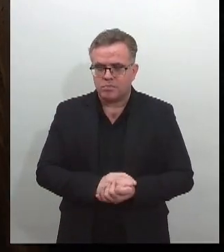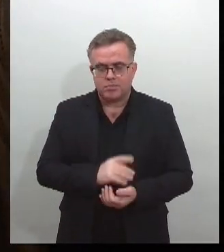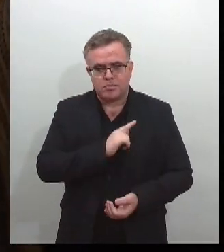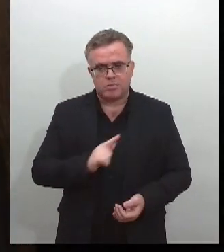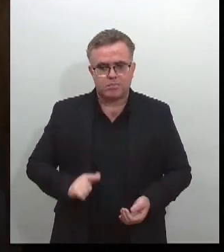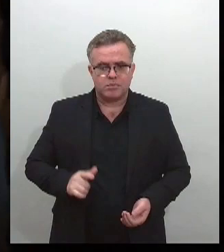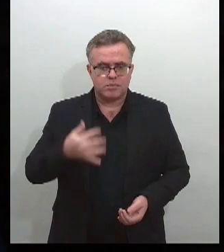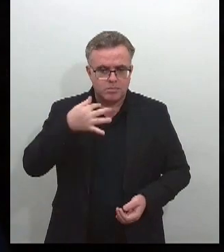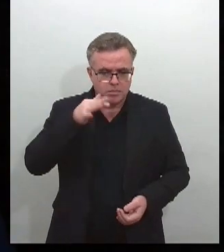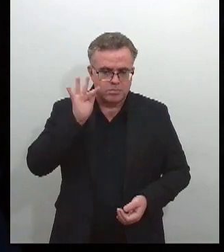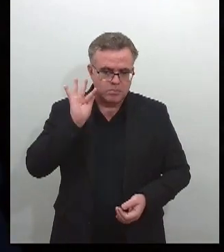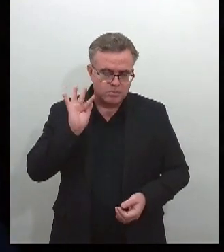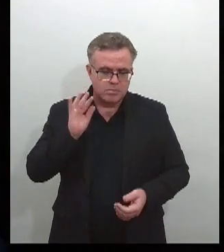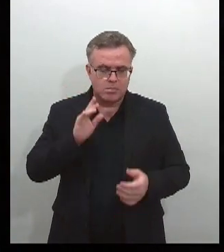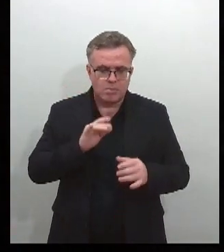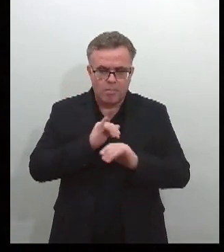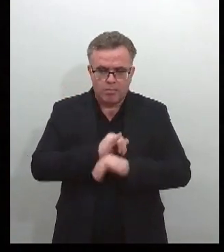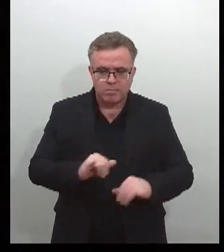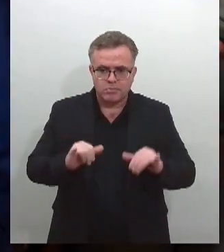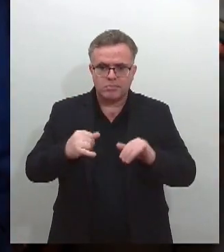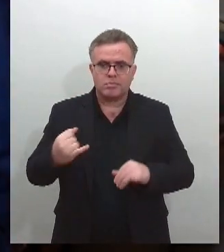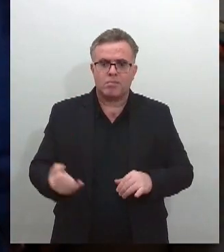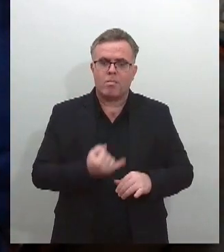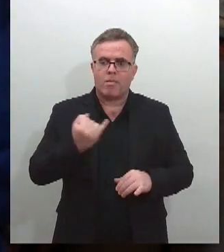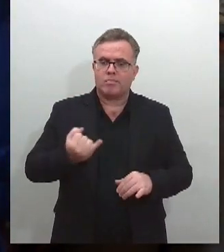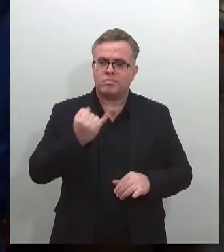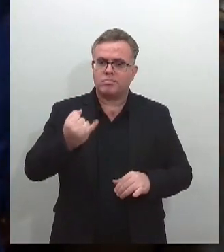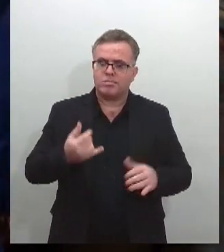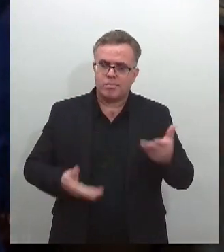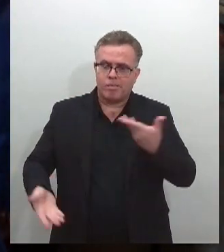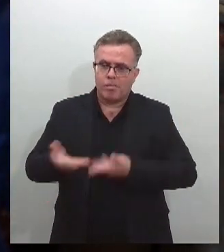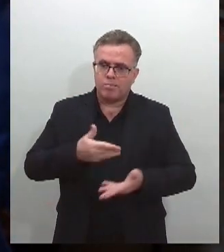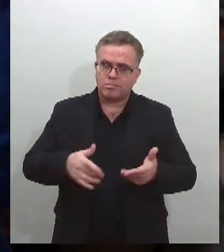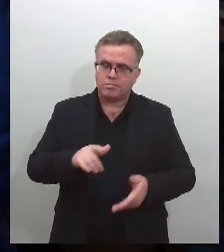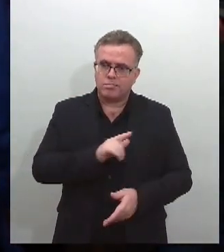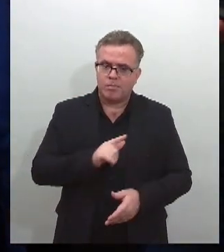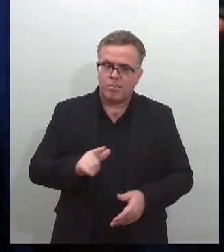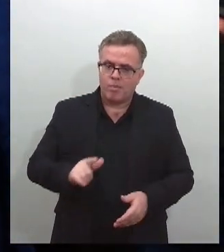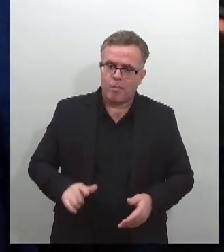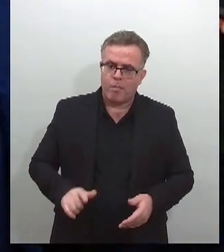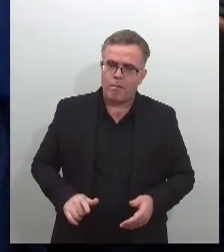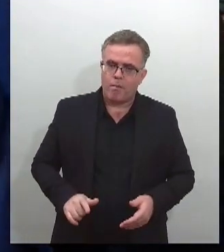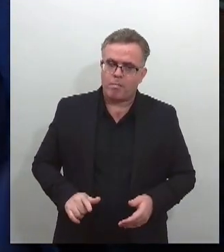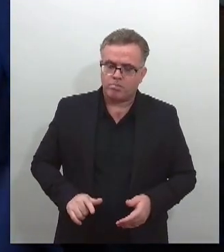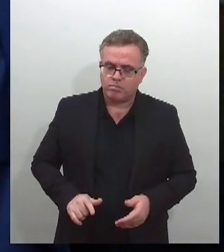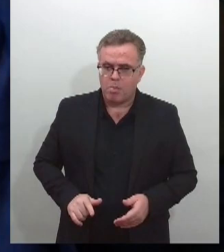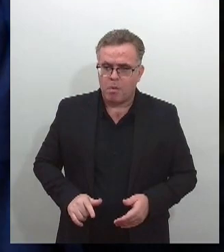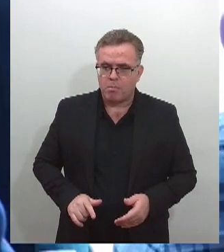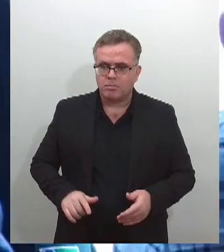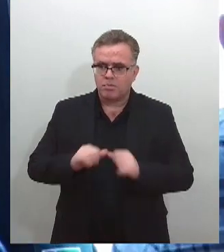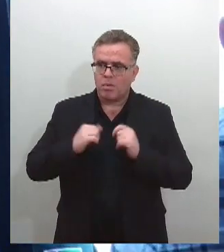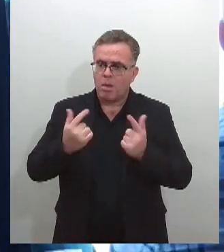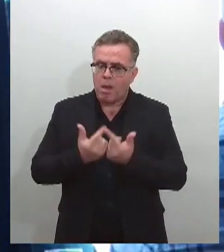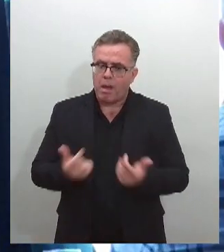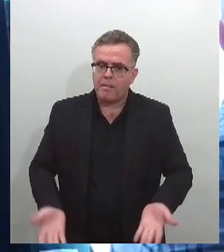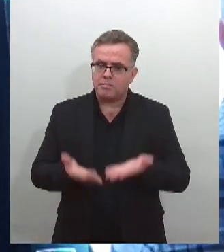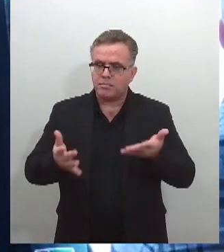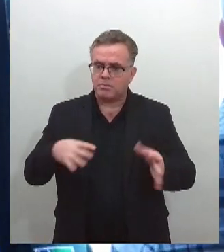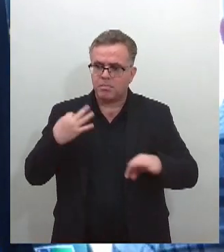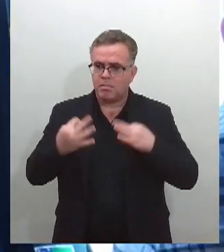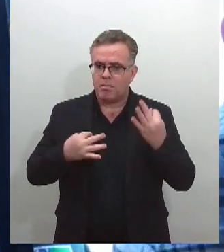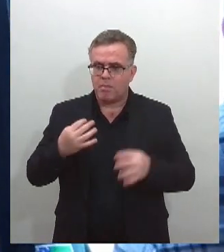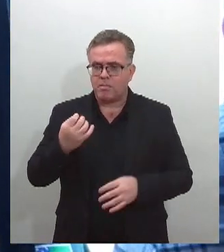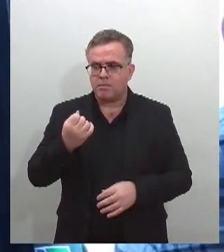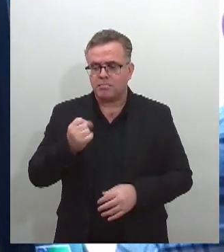evento, enfatizou a importância da parceria entre o governo e a Alese no fortalecimento do turismo sergipano. Ele destacou